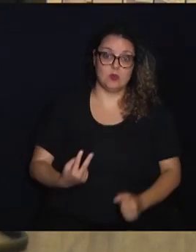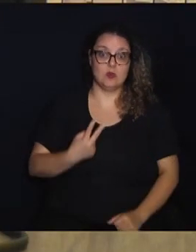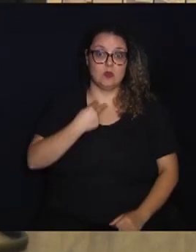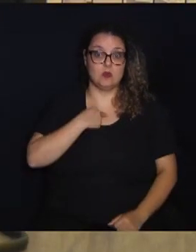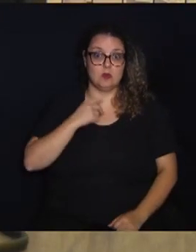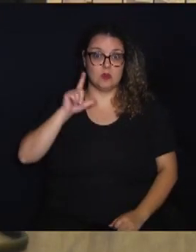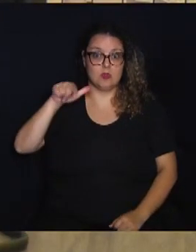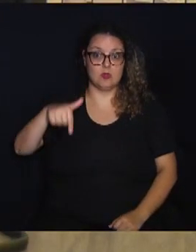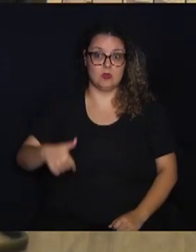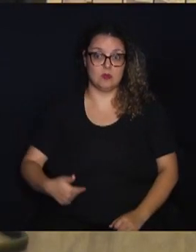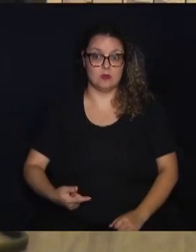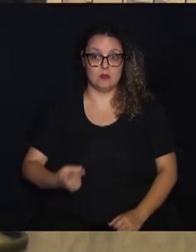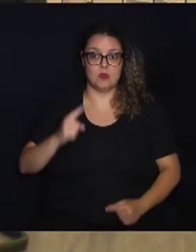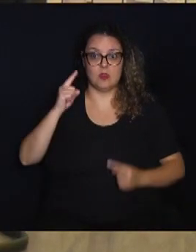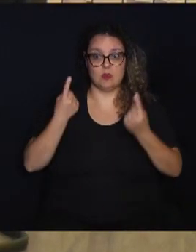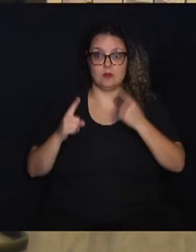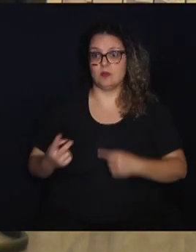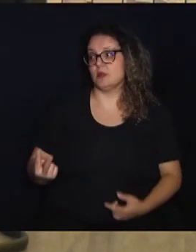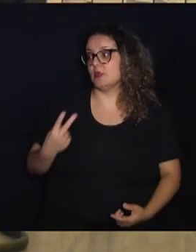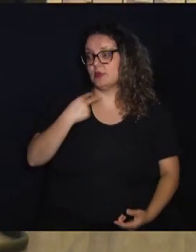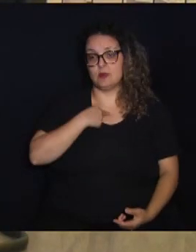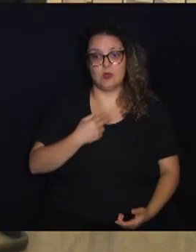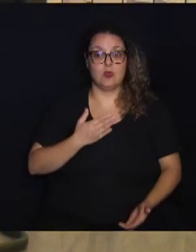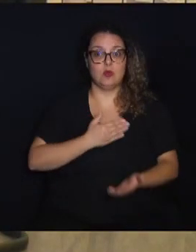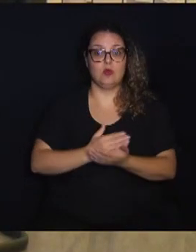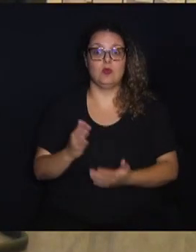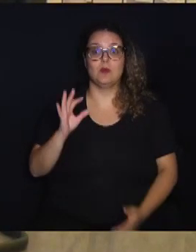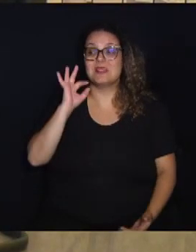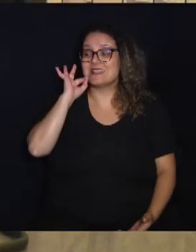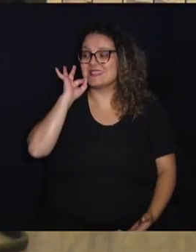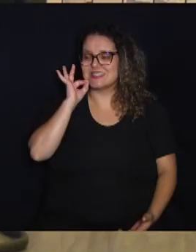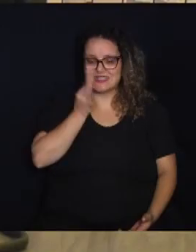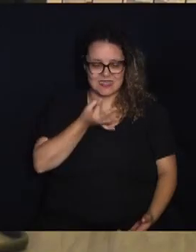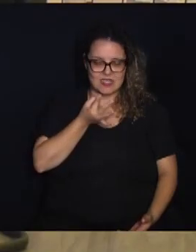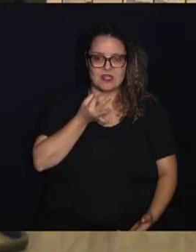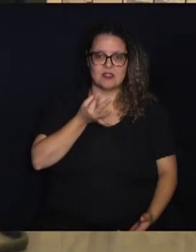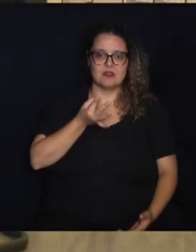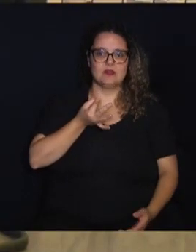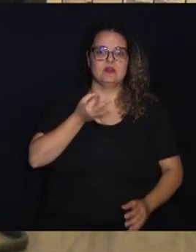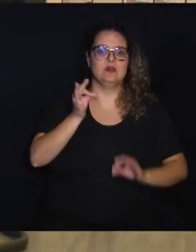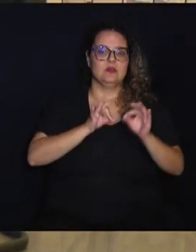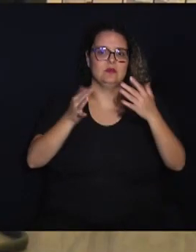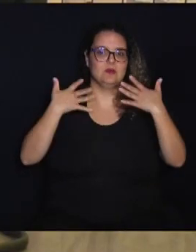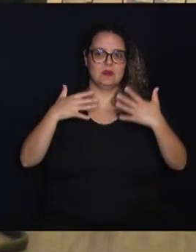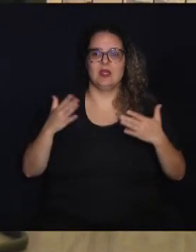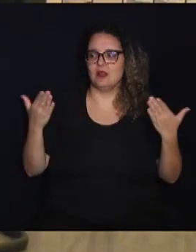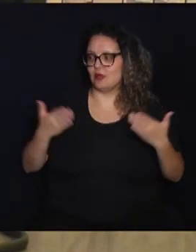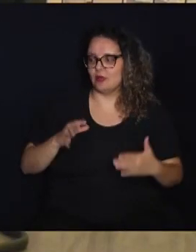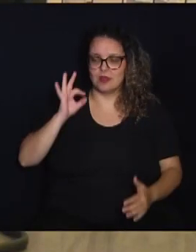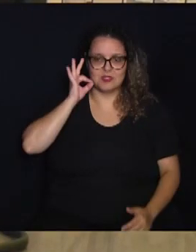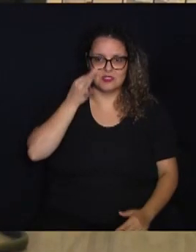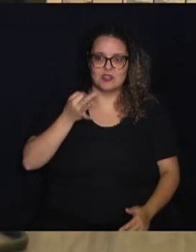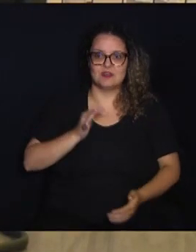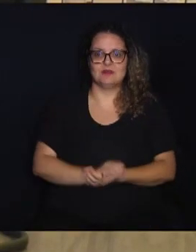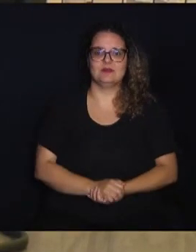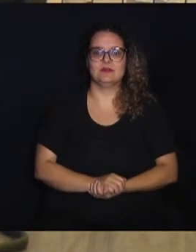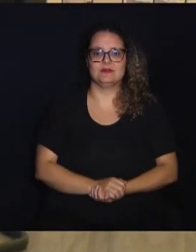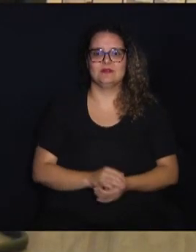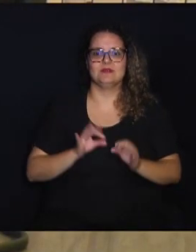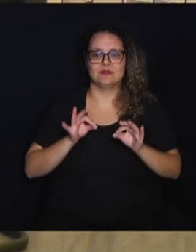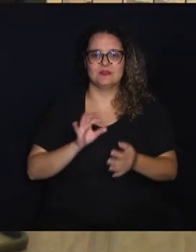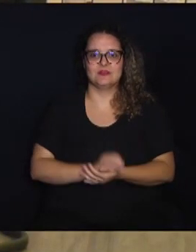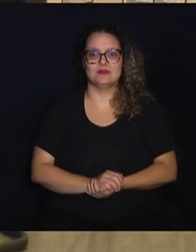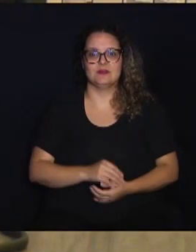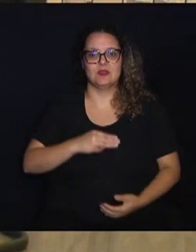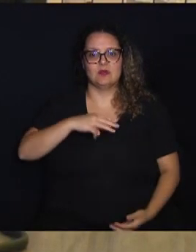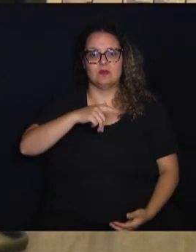depois do carnaval não, né? Não, tem que começar hoje. Projeto Verão é agora. Hoje, agora. Tá certo, então.